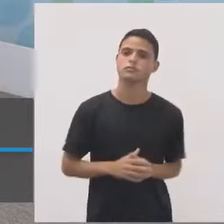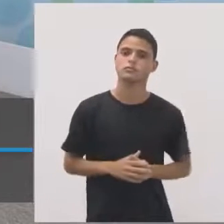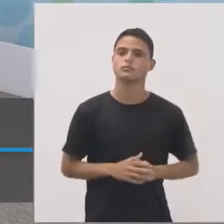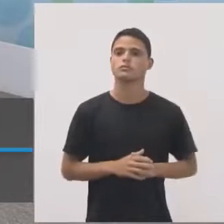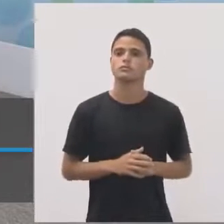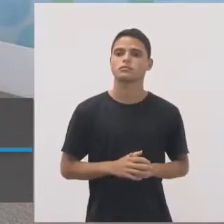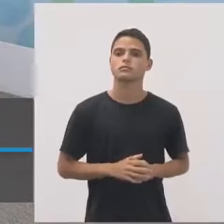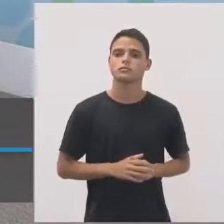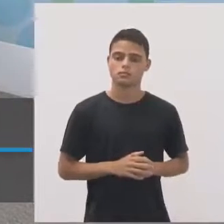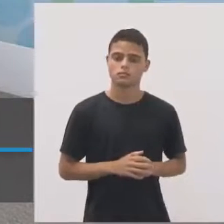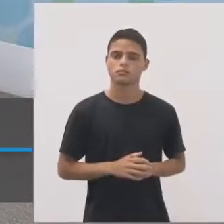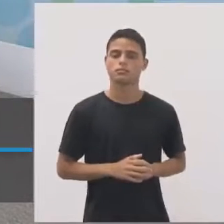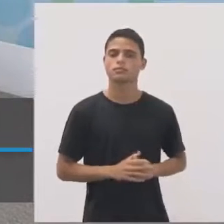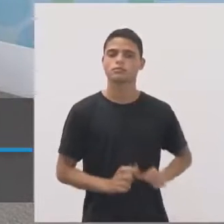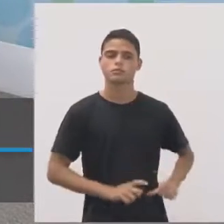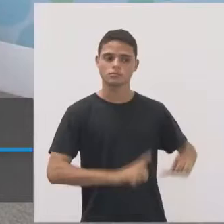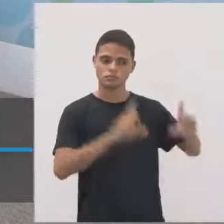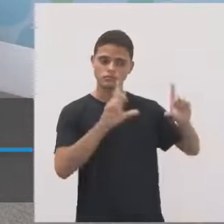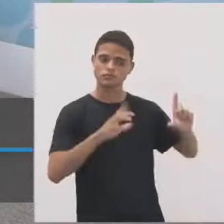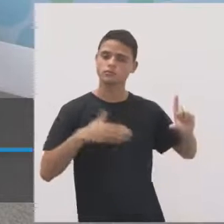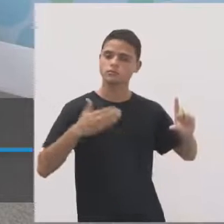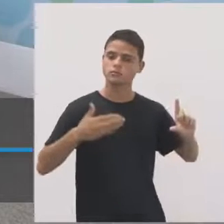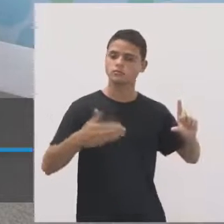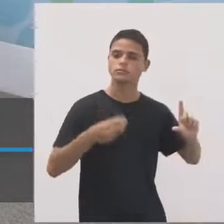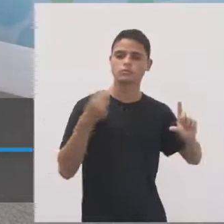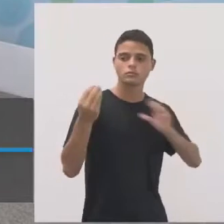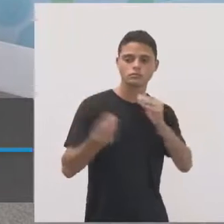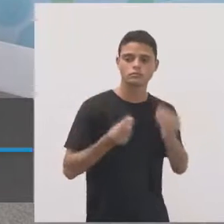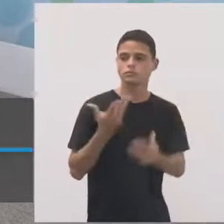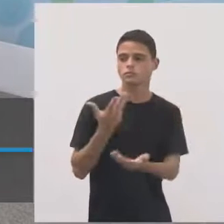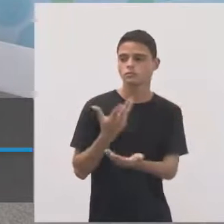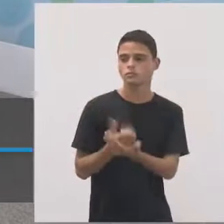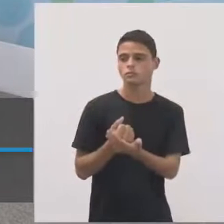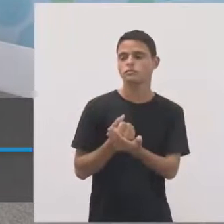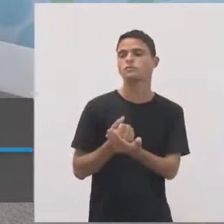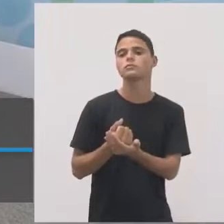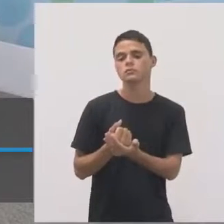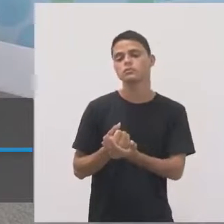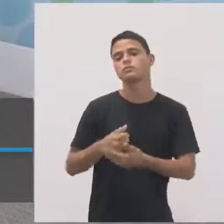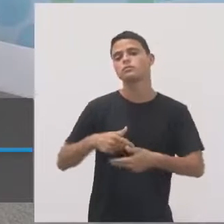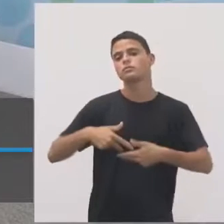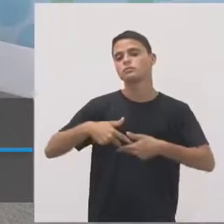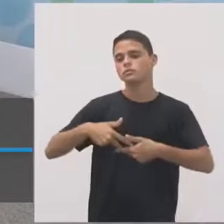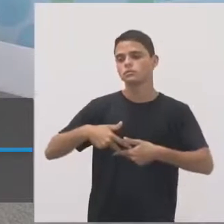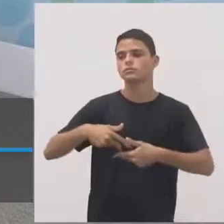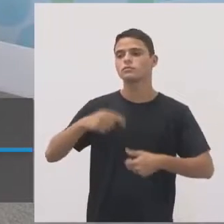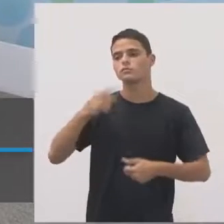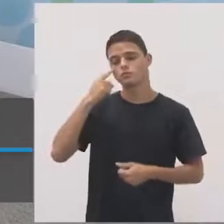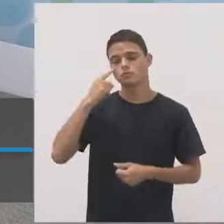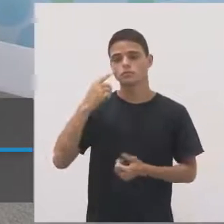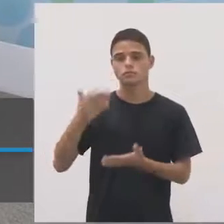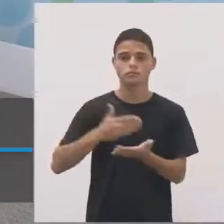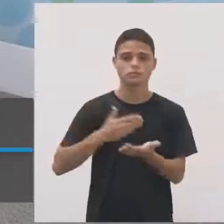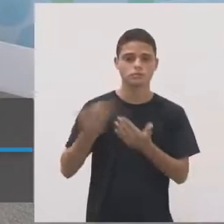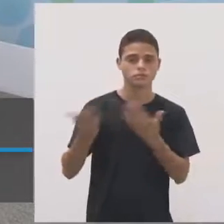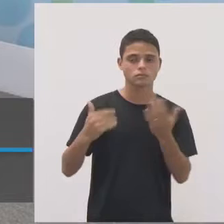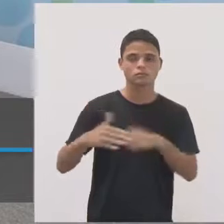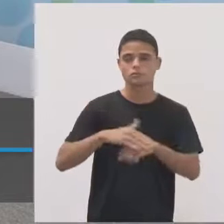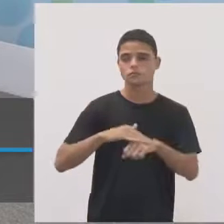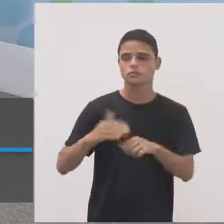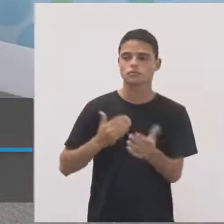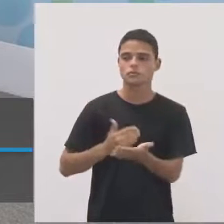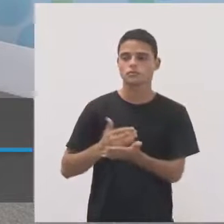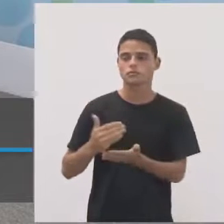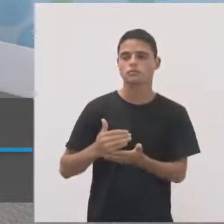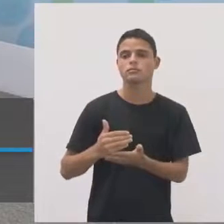tela passo a passo mesmo de como instalar o Windows, tá? Então, até eu conversei no início com o Felipe, a gente falou assim, vamos